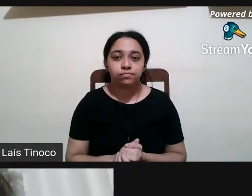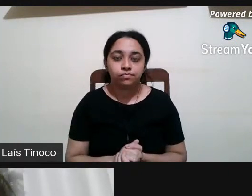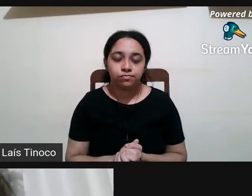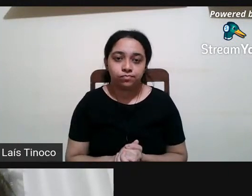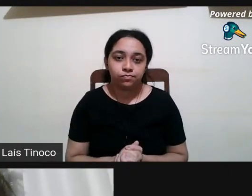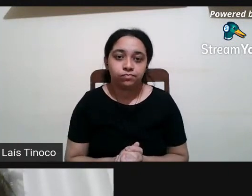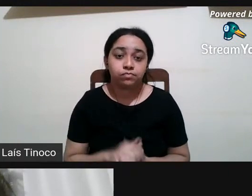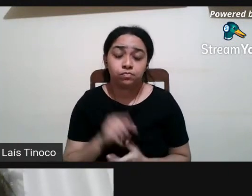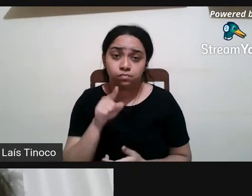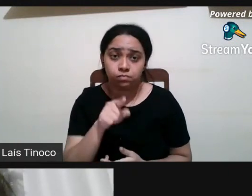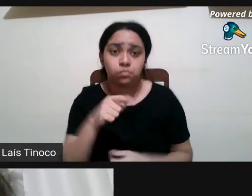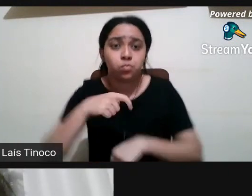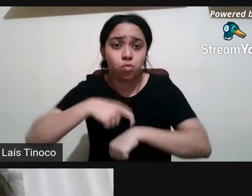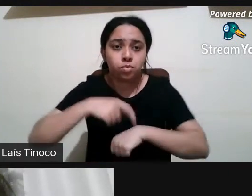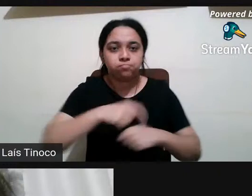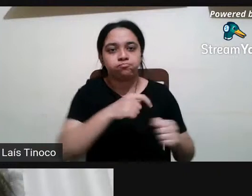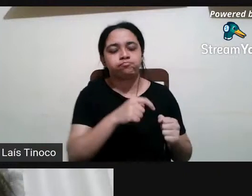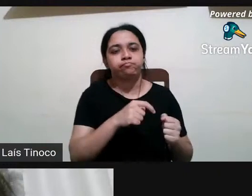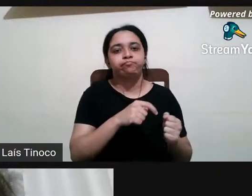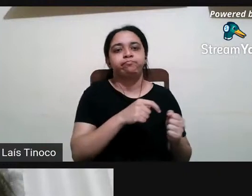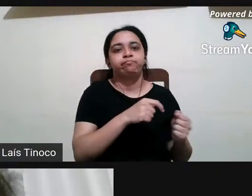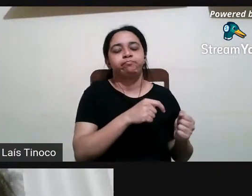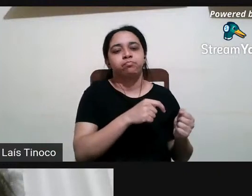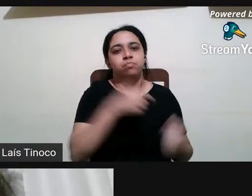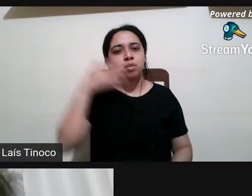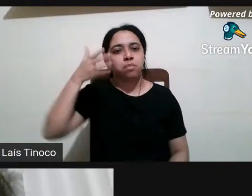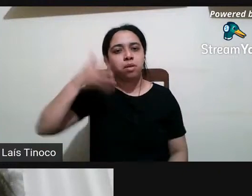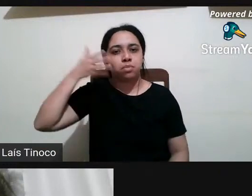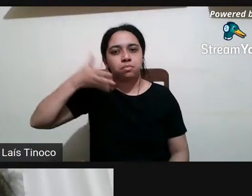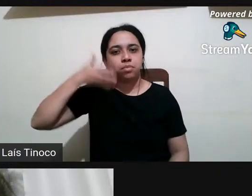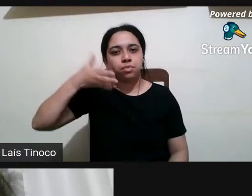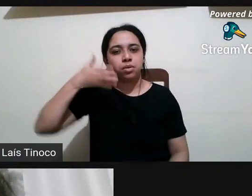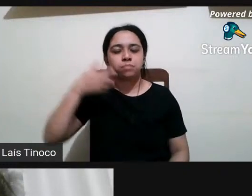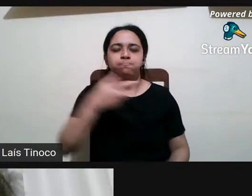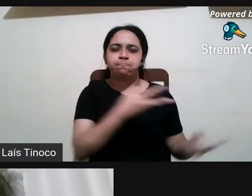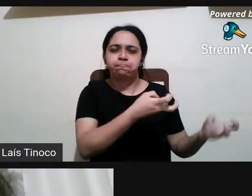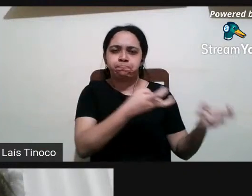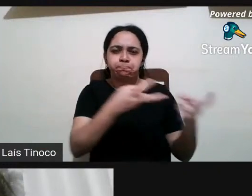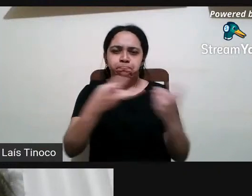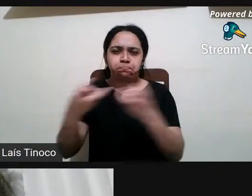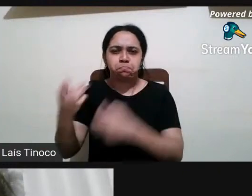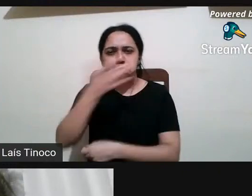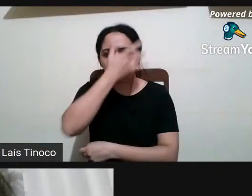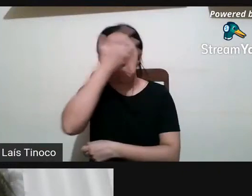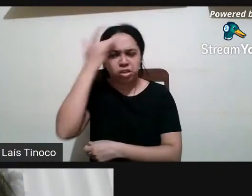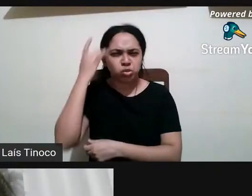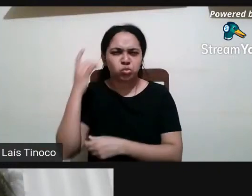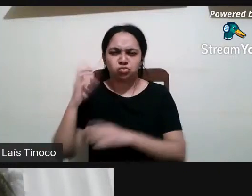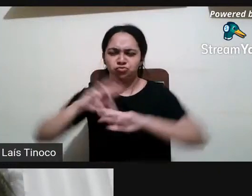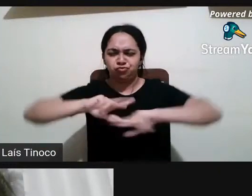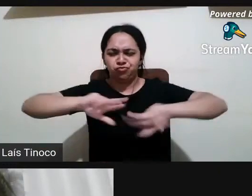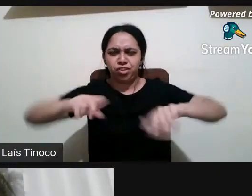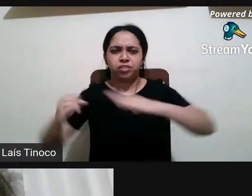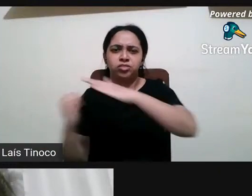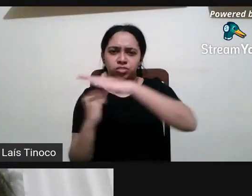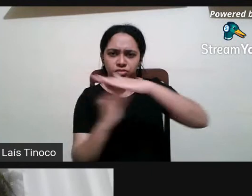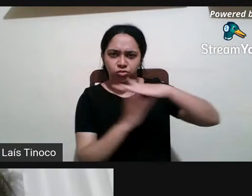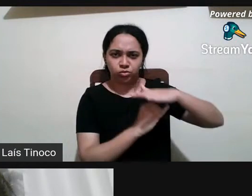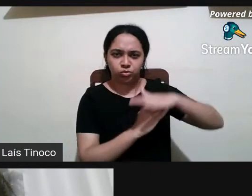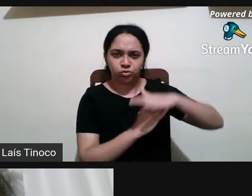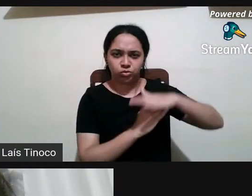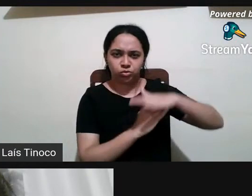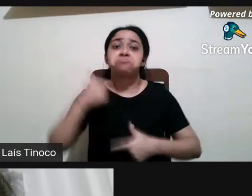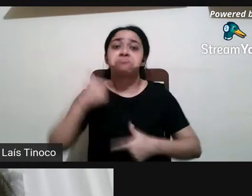sua explanação foi muito interessante, porque deu para perceber que tem muitas pessoas de diferentes instituições que trabalham também com microplástico,